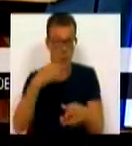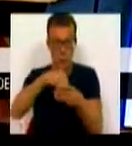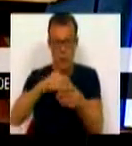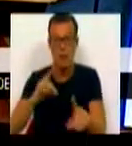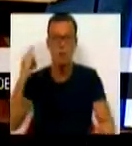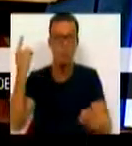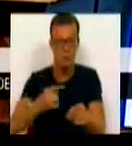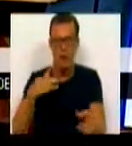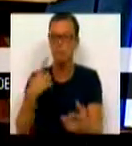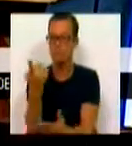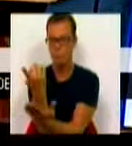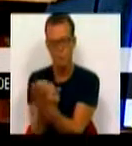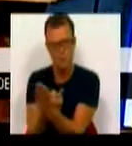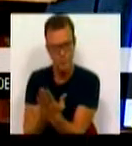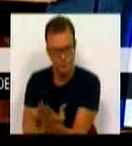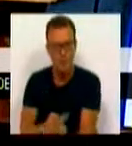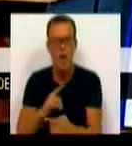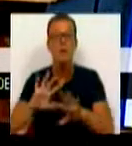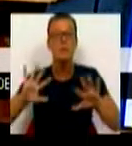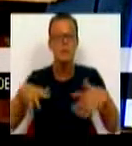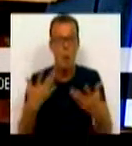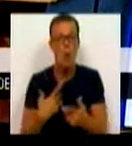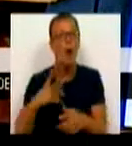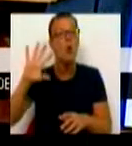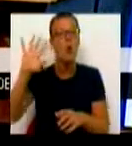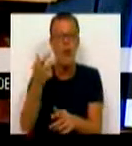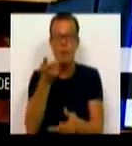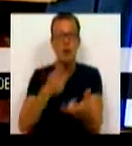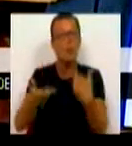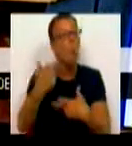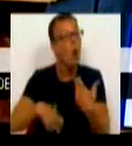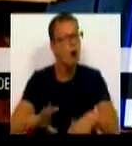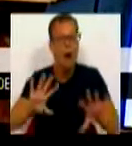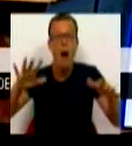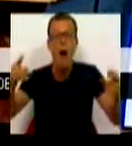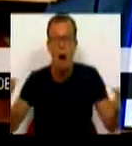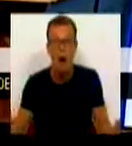ordenado vários inquéritos, para quando podemos esperar essas respostas,